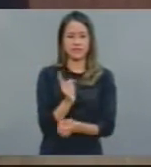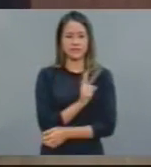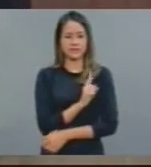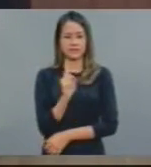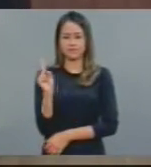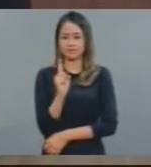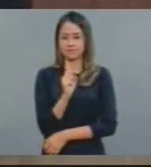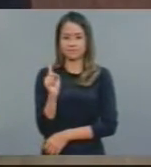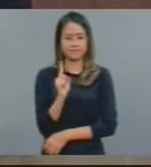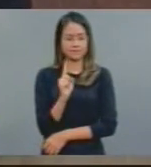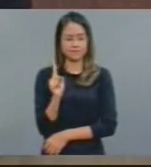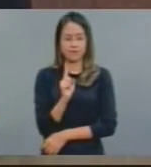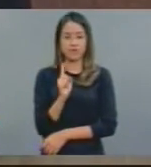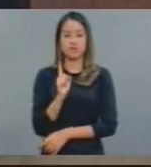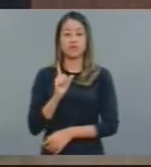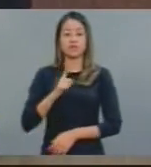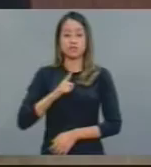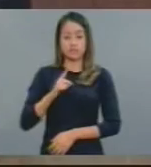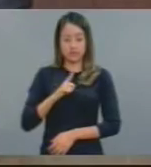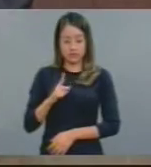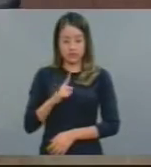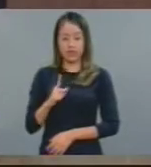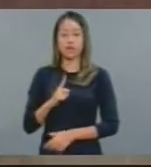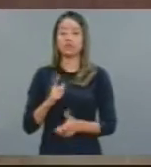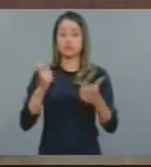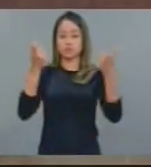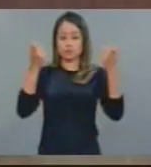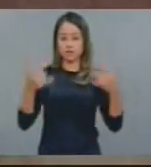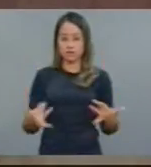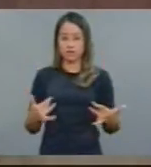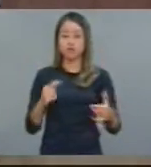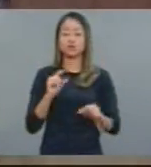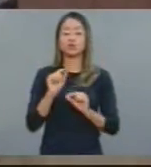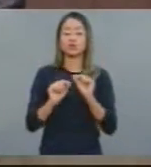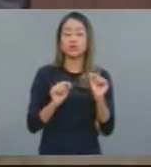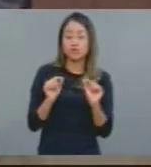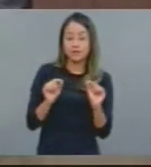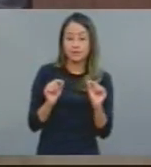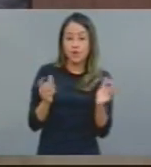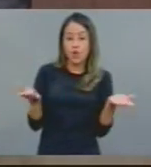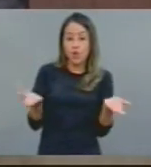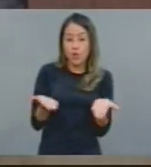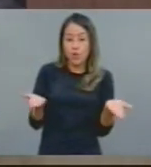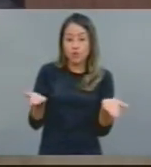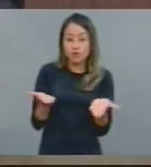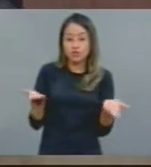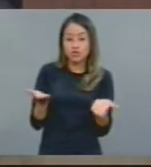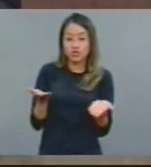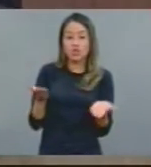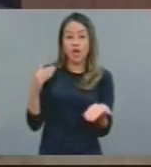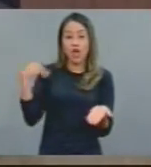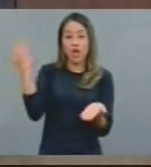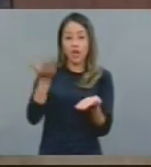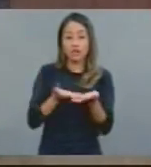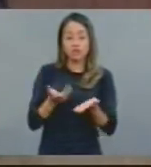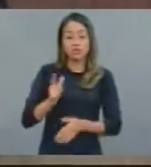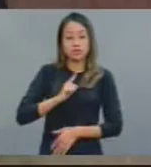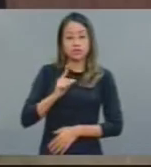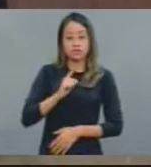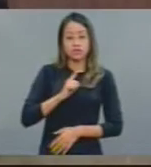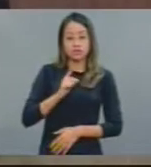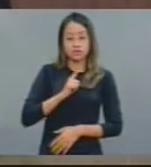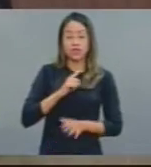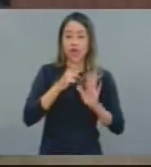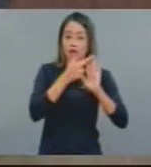obrigatoriedade. Inclusive, há dispositivo expresso. Tanto é que hoje ainda se mantém dispositivos nas